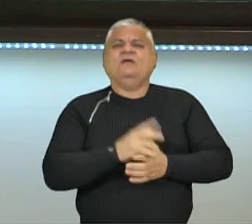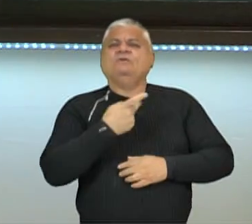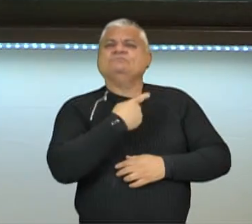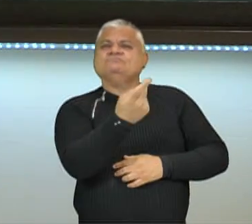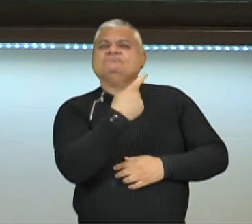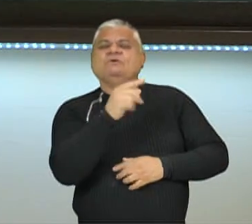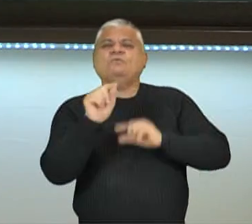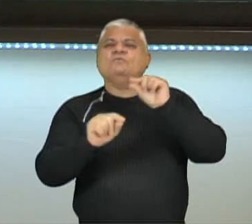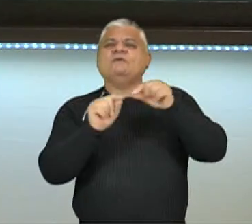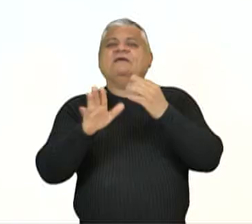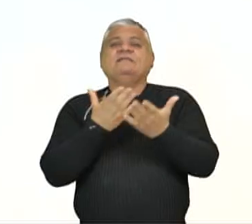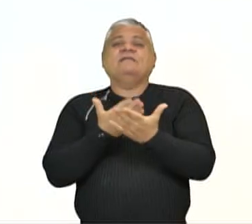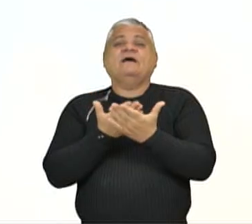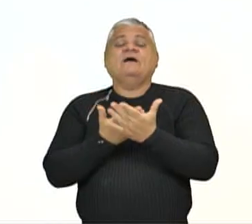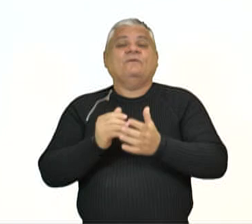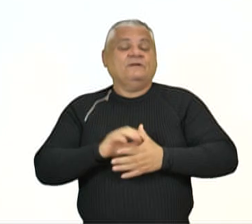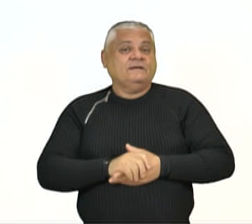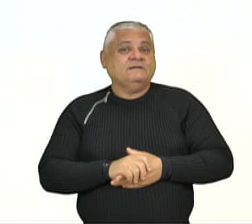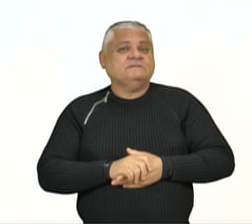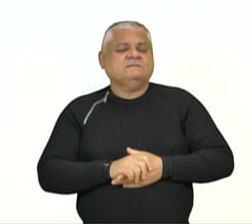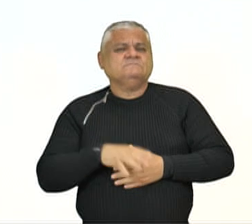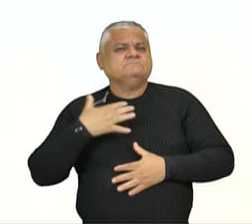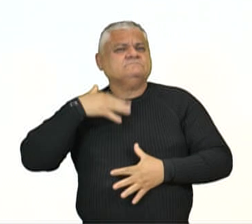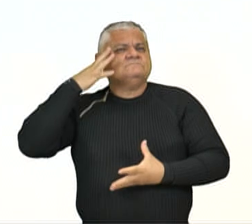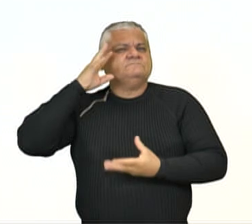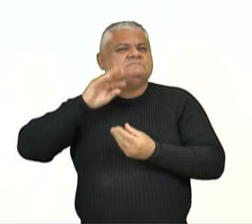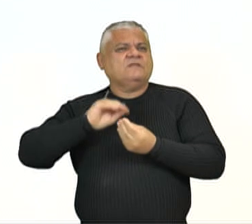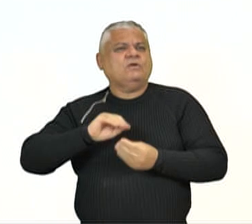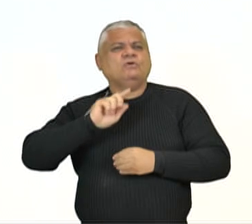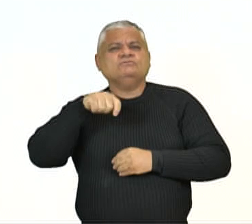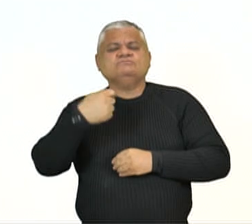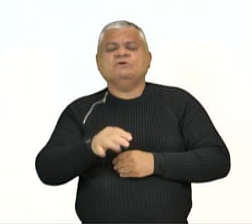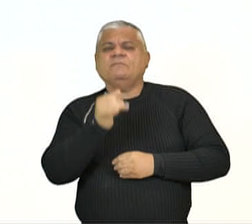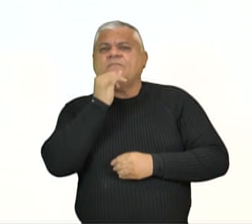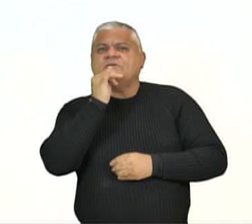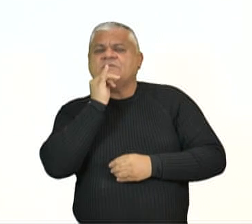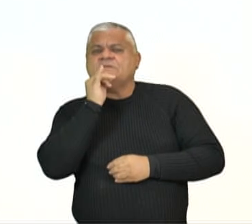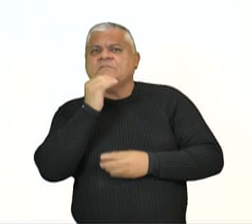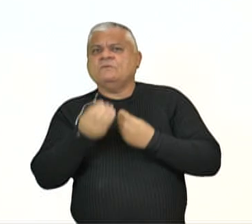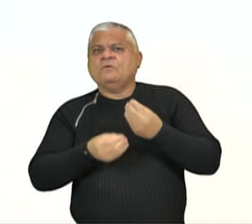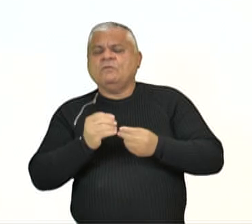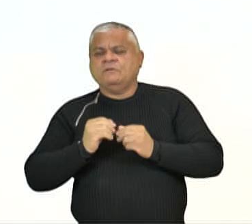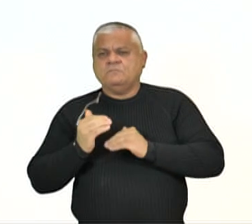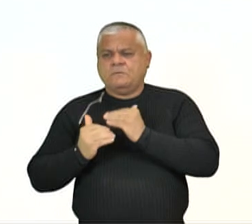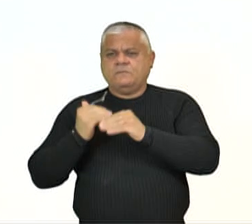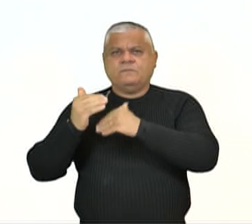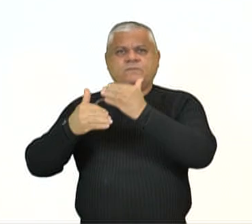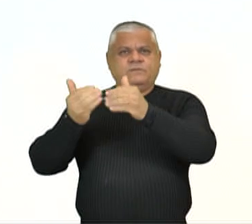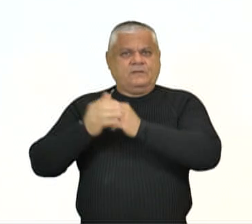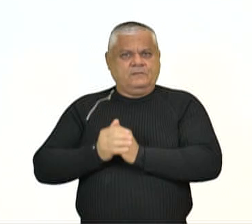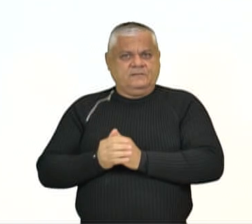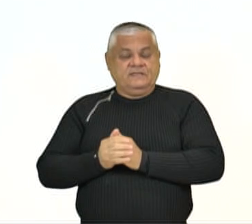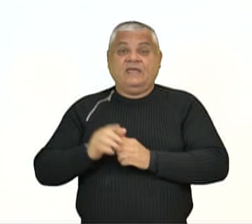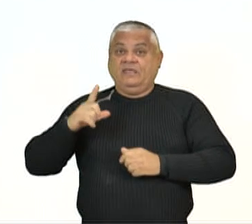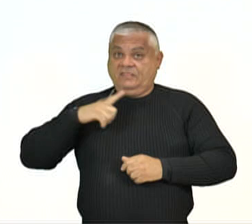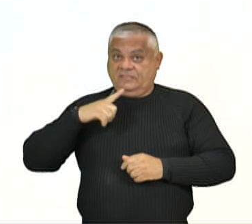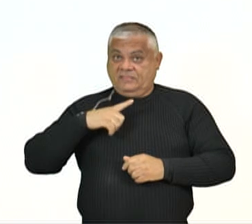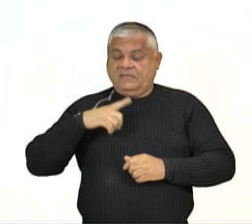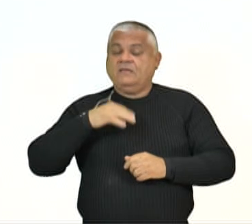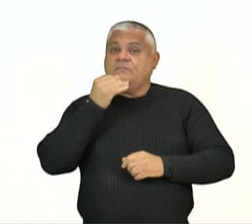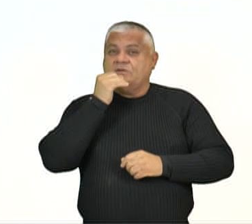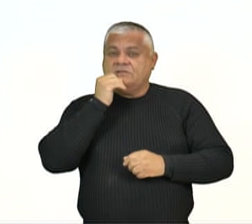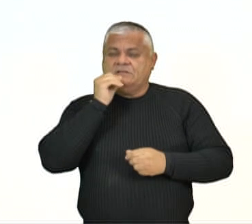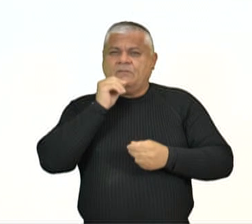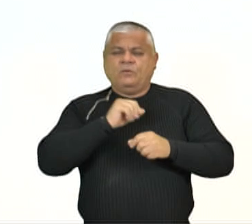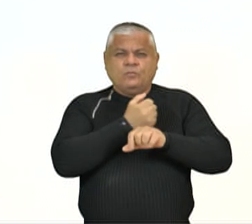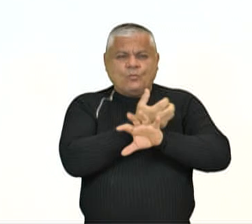gente vai ver na nossa aula a compreensão sobre algumas evidências da evolução. Elas envolvem registros